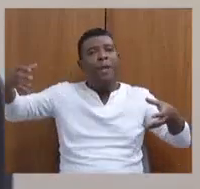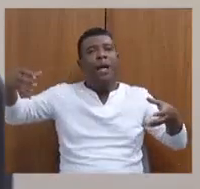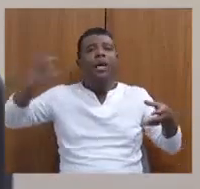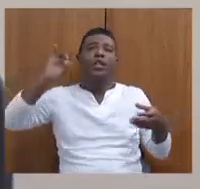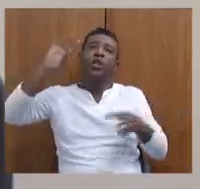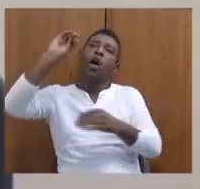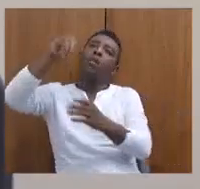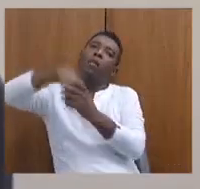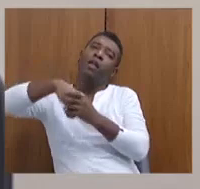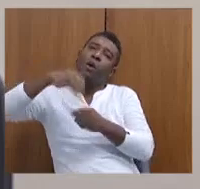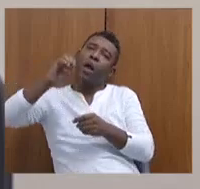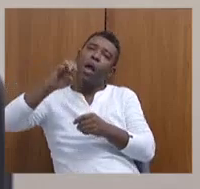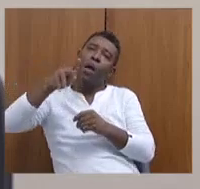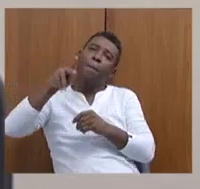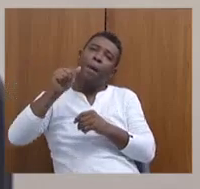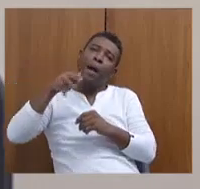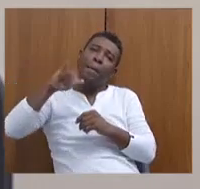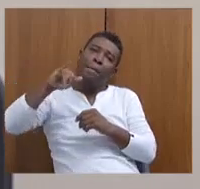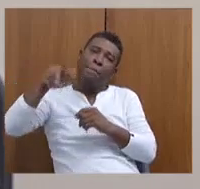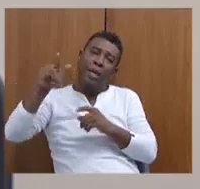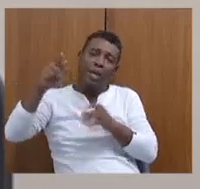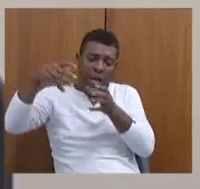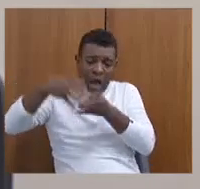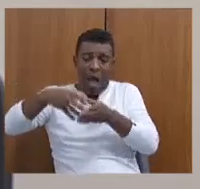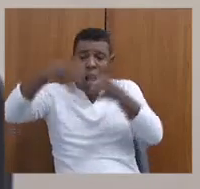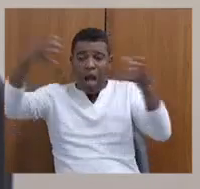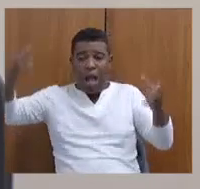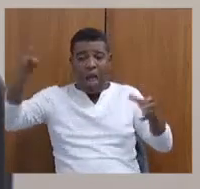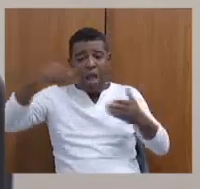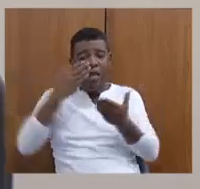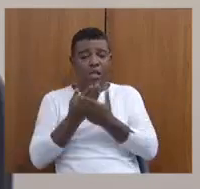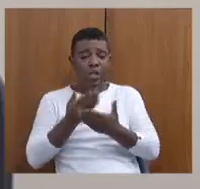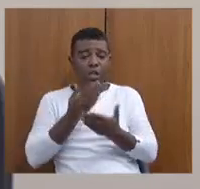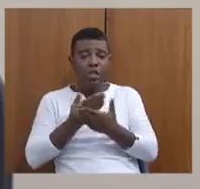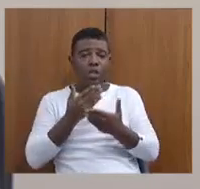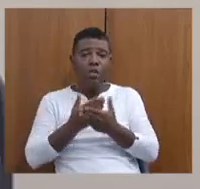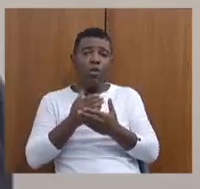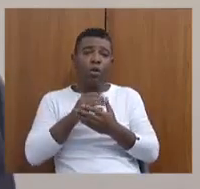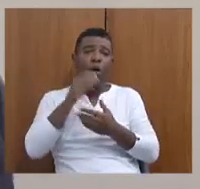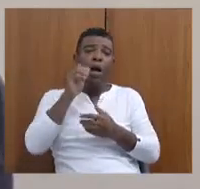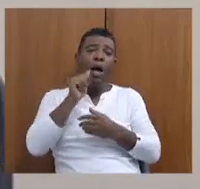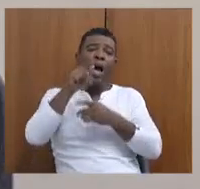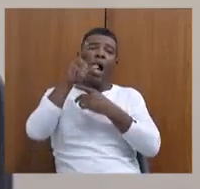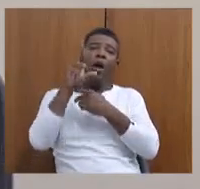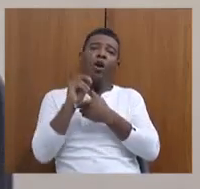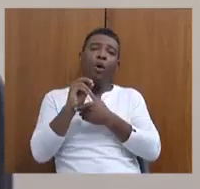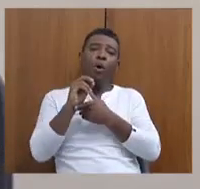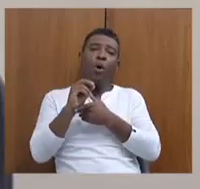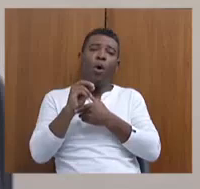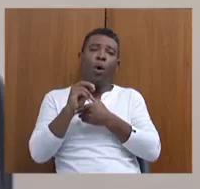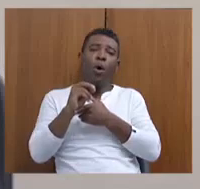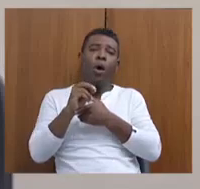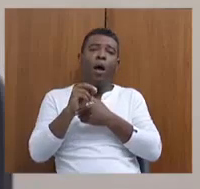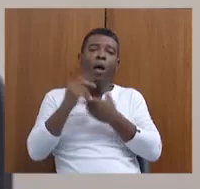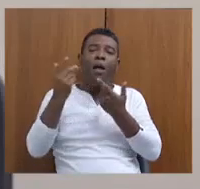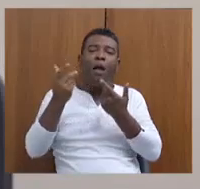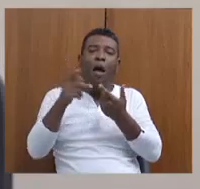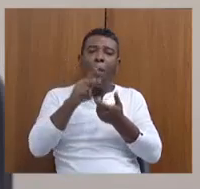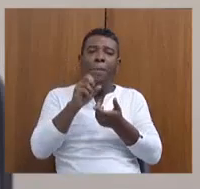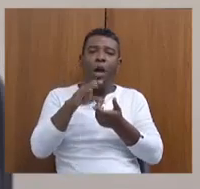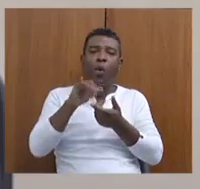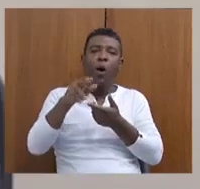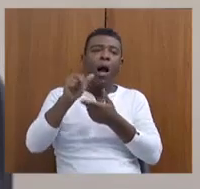EPAMIG para estudos agropecuários né então a gente tem tem feito essa trabalho